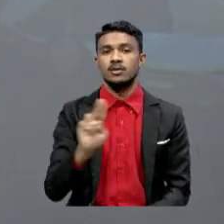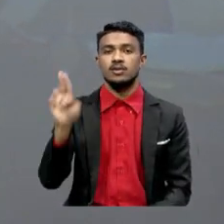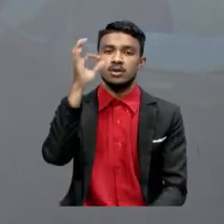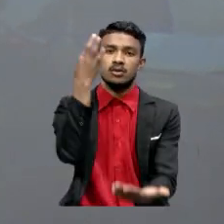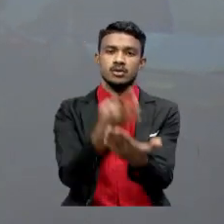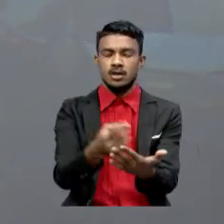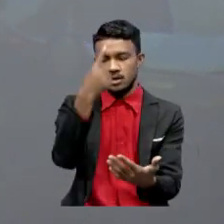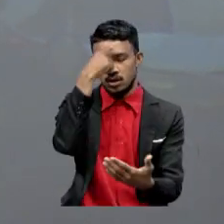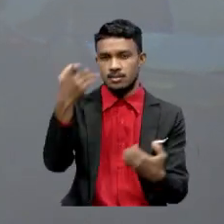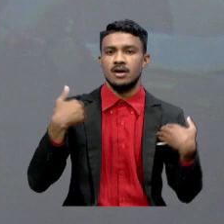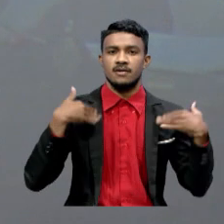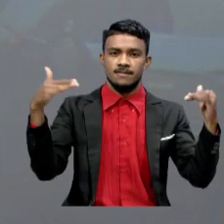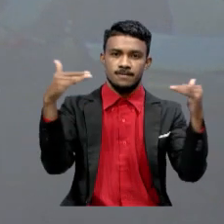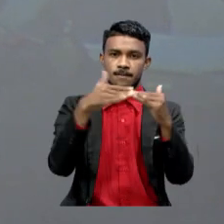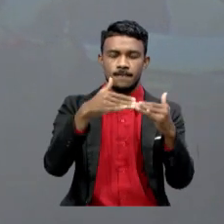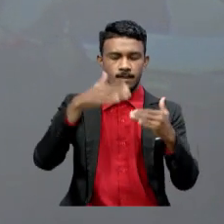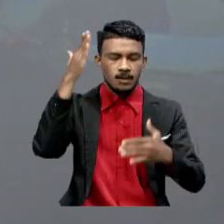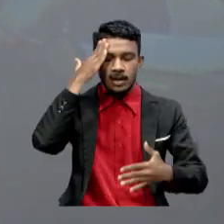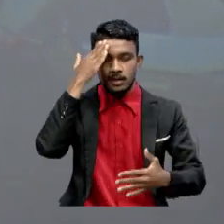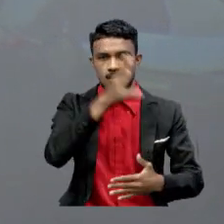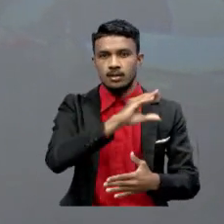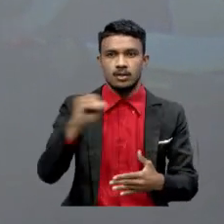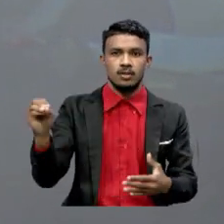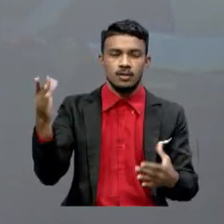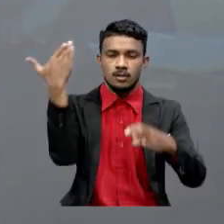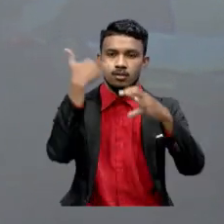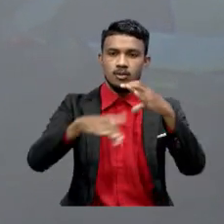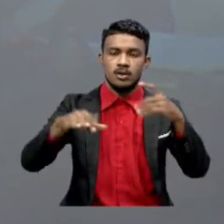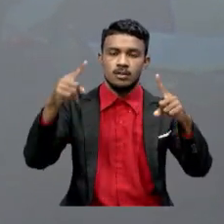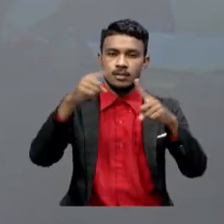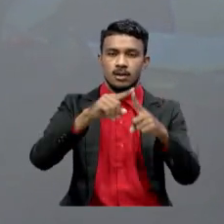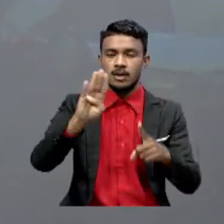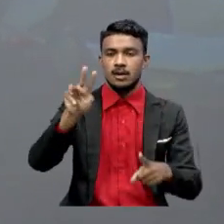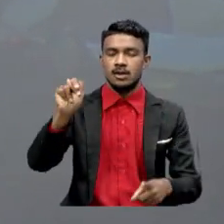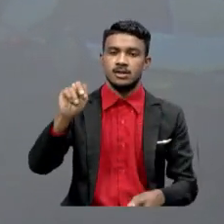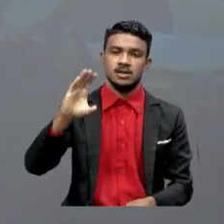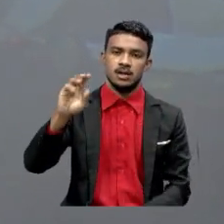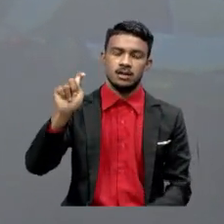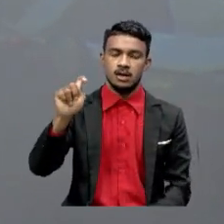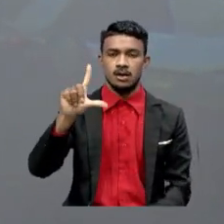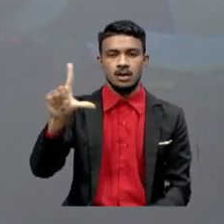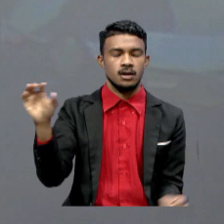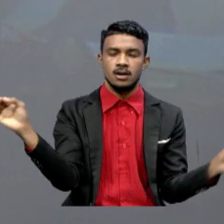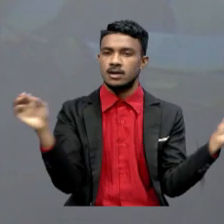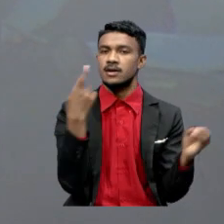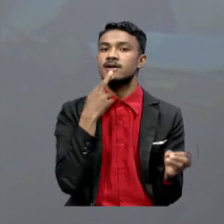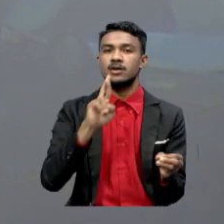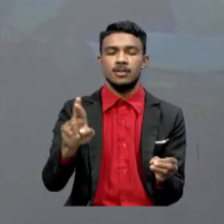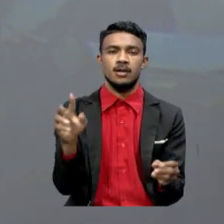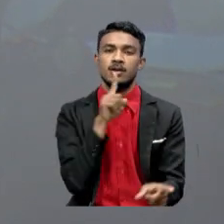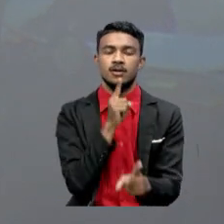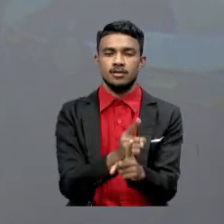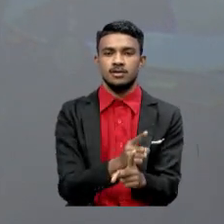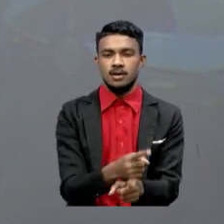tambah, e audiências detecta kata transferi hotona ba BNCTL. Não tem razão de ser.